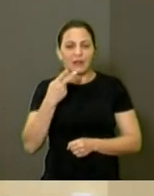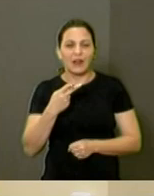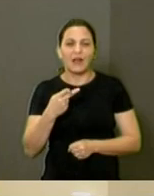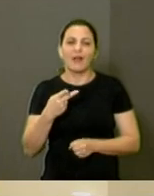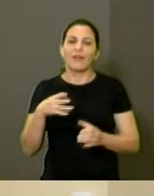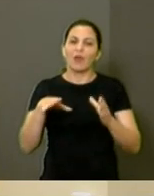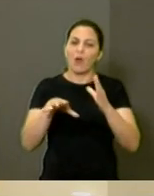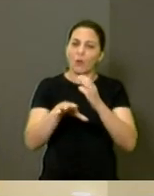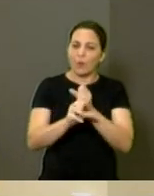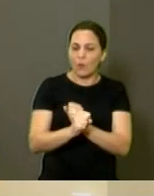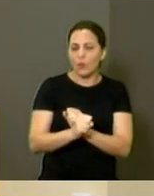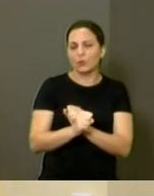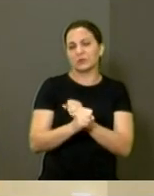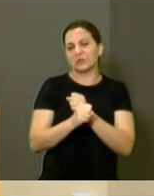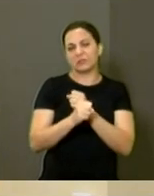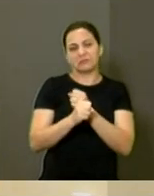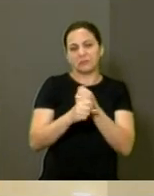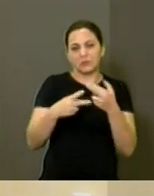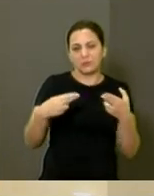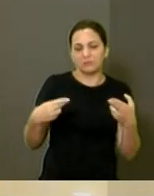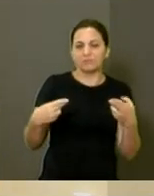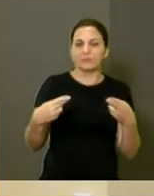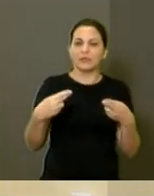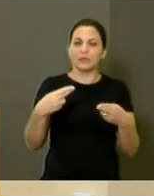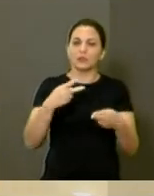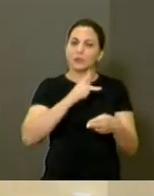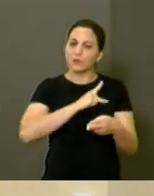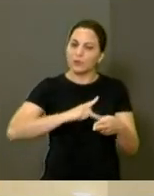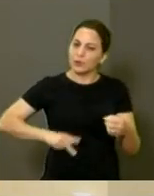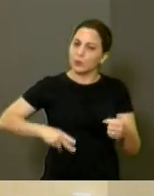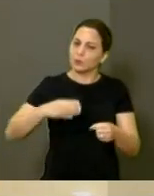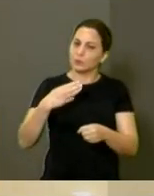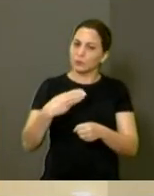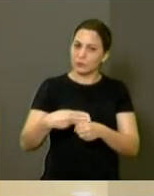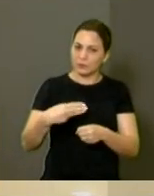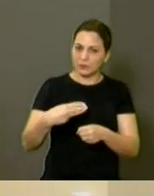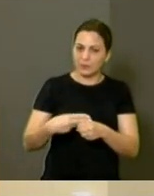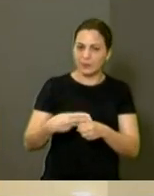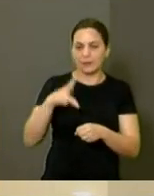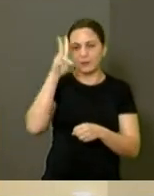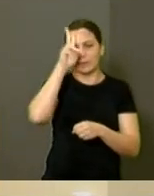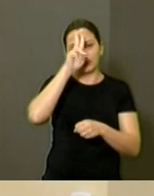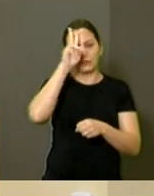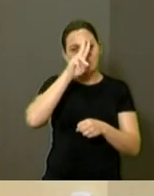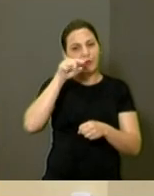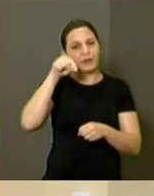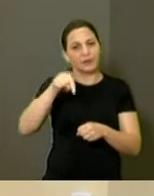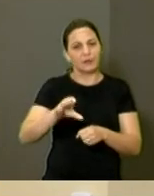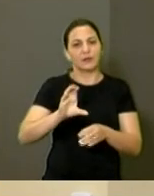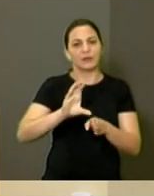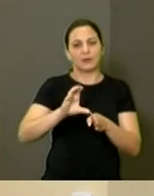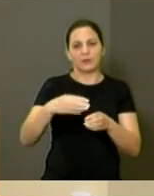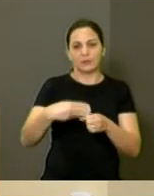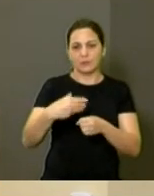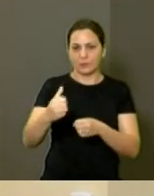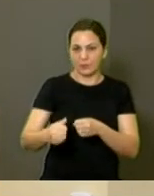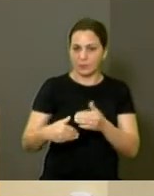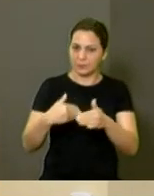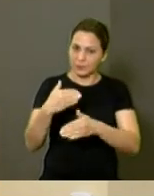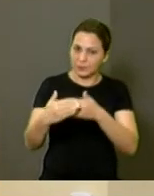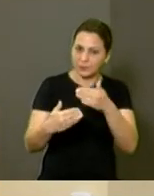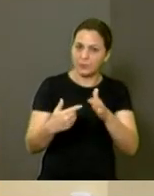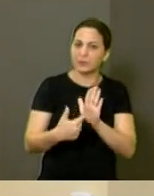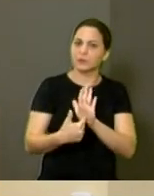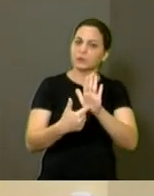dos prefeitos municipais e a história dessa casa e a história do procedimento sempre